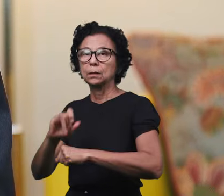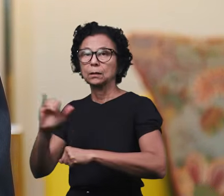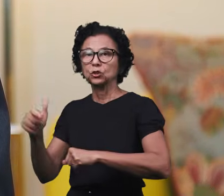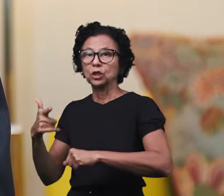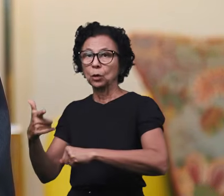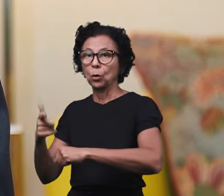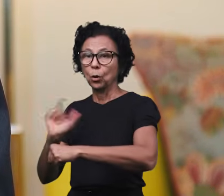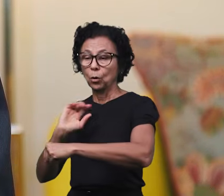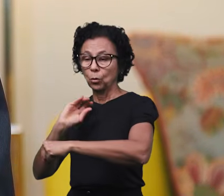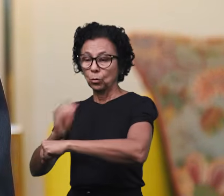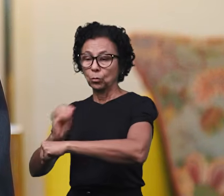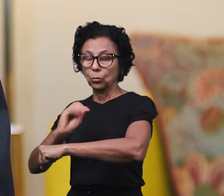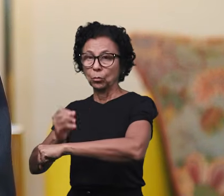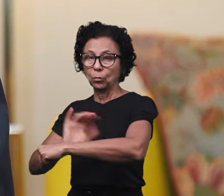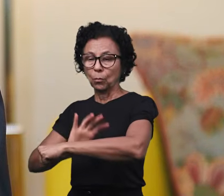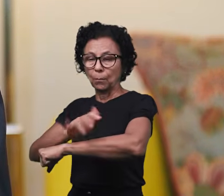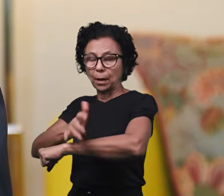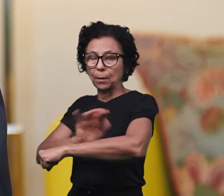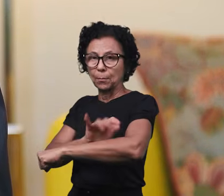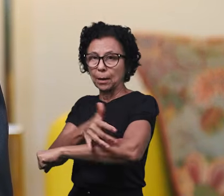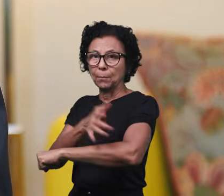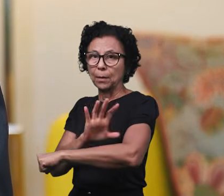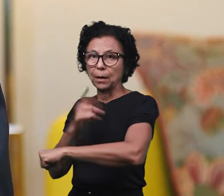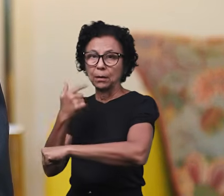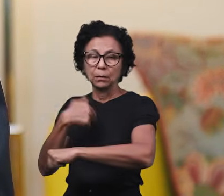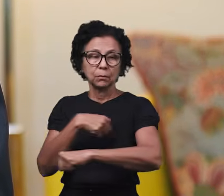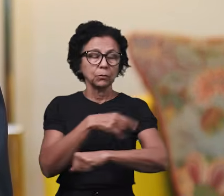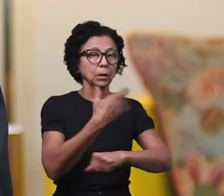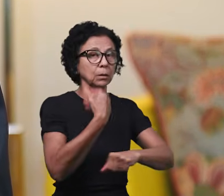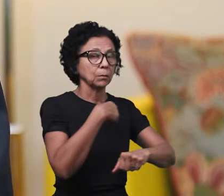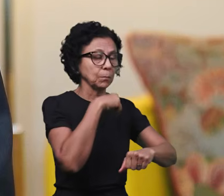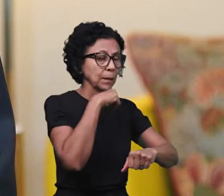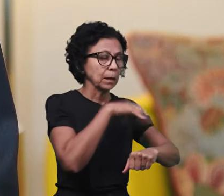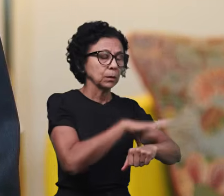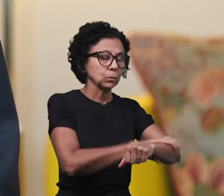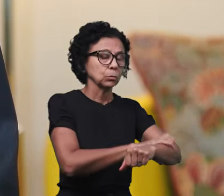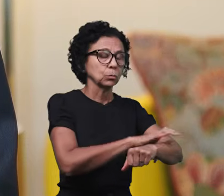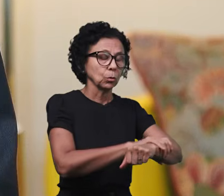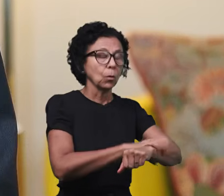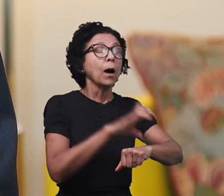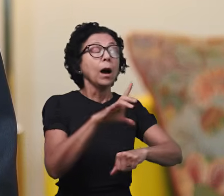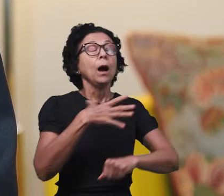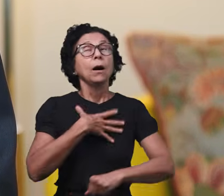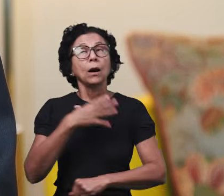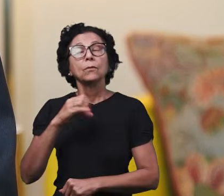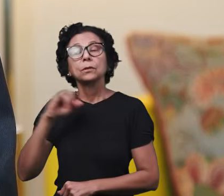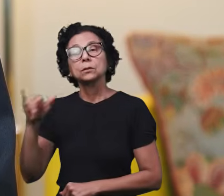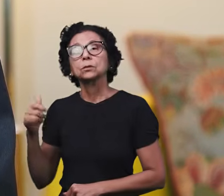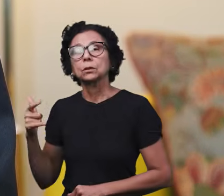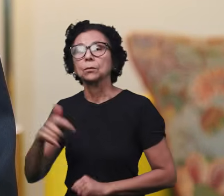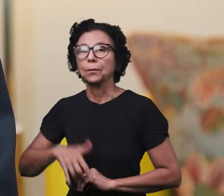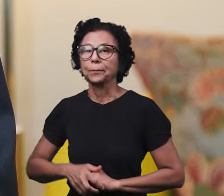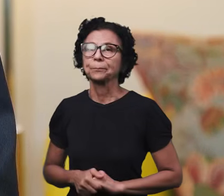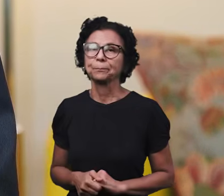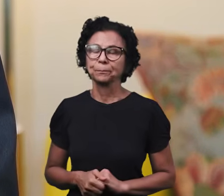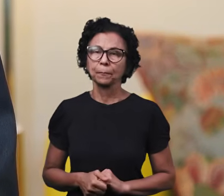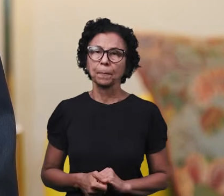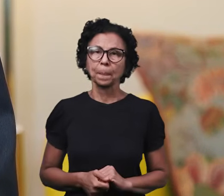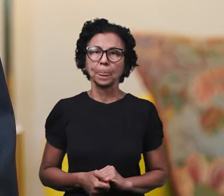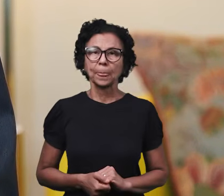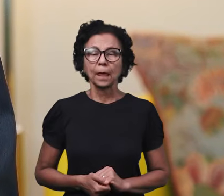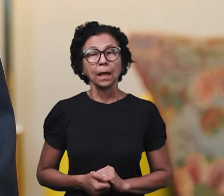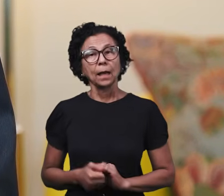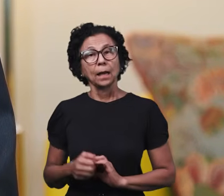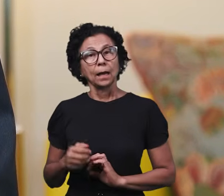necessitado. Jacó era um necessitado, né? E ele sabia disso, porque ele não tinha o direito à primogenitura. Mas